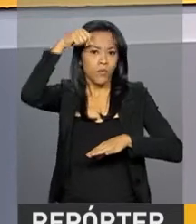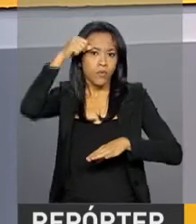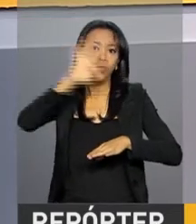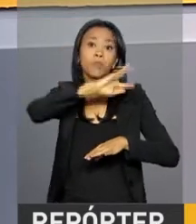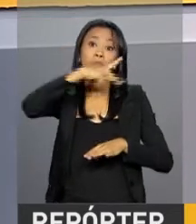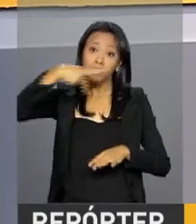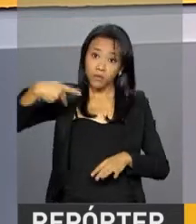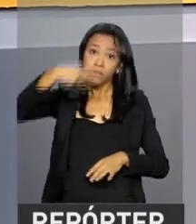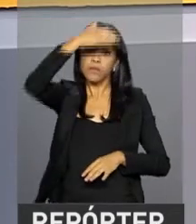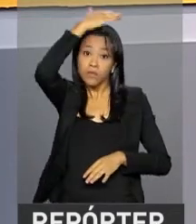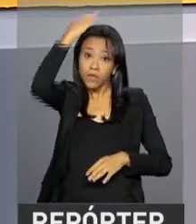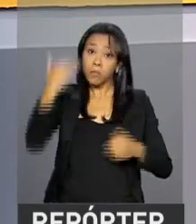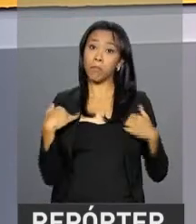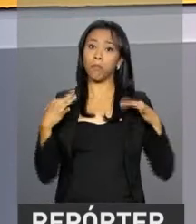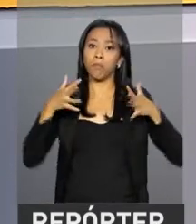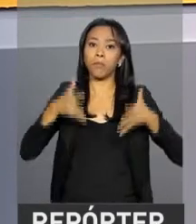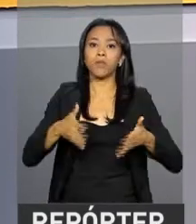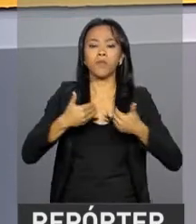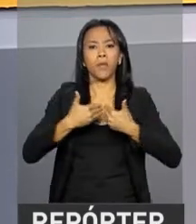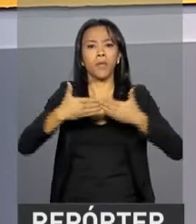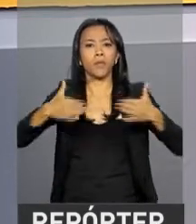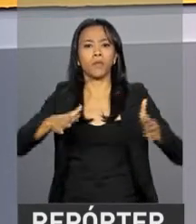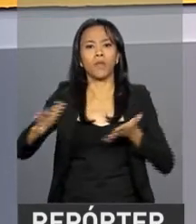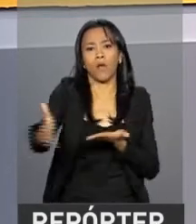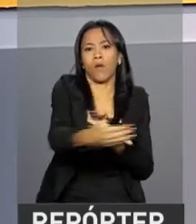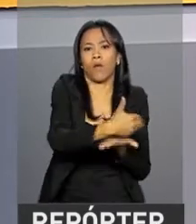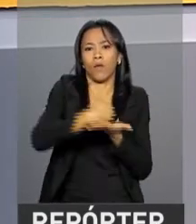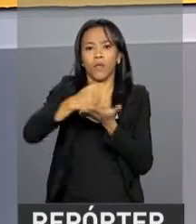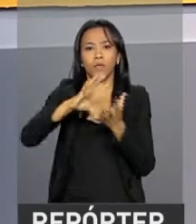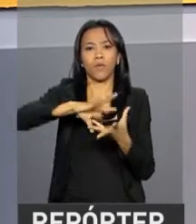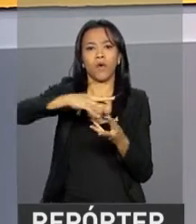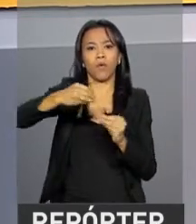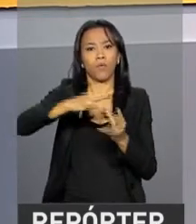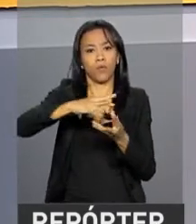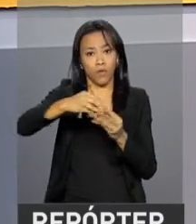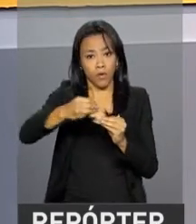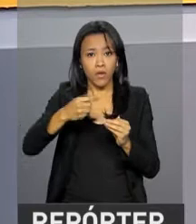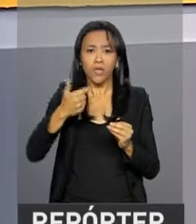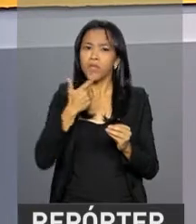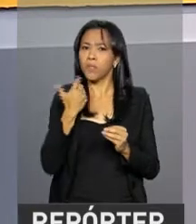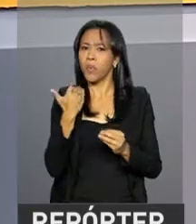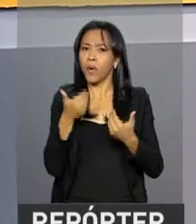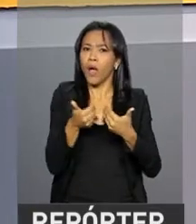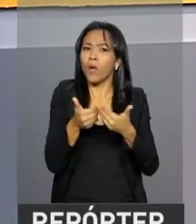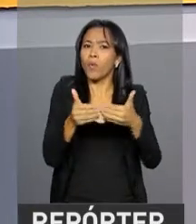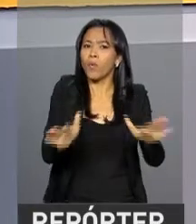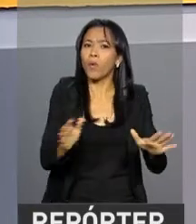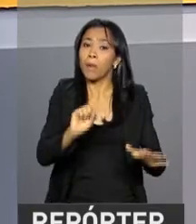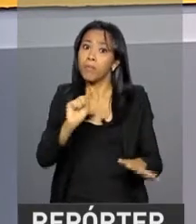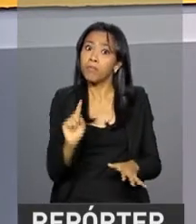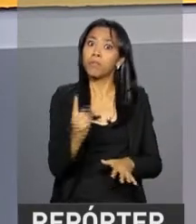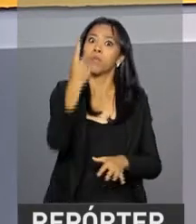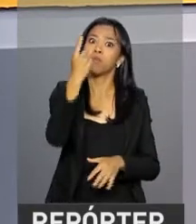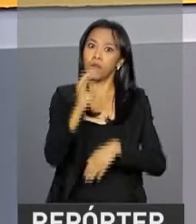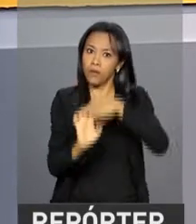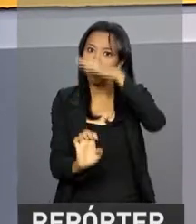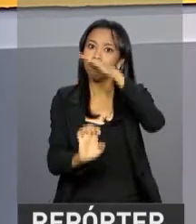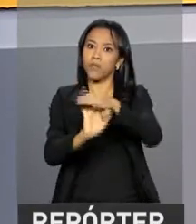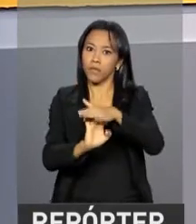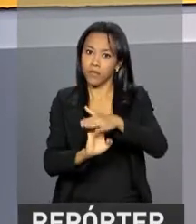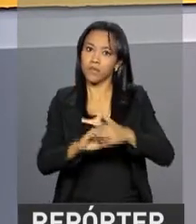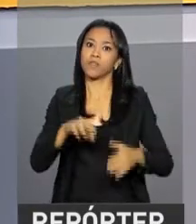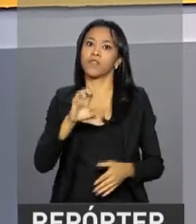Temer participou da abertura da colheita de algodão e também inaugurou, agora há pouco, a primeira usina de etanol de milho do